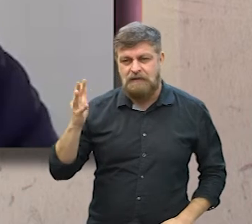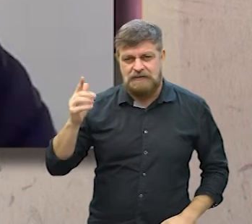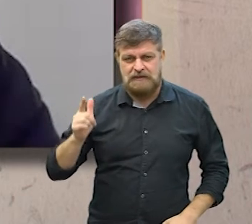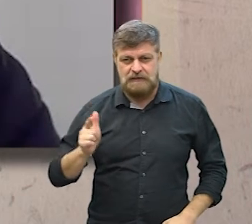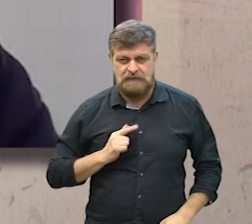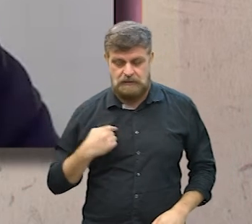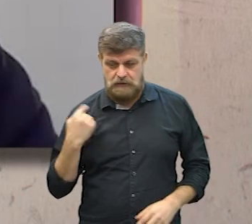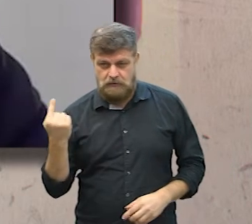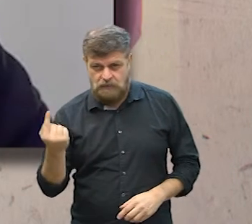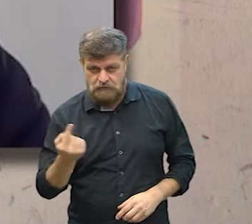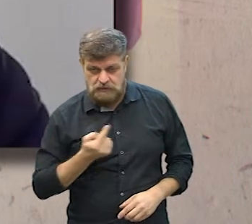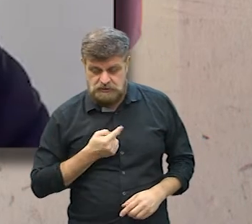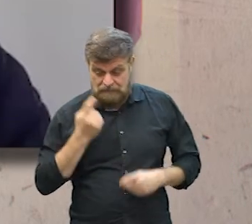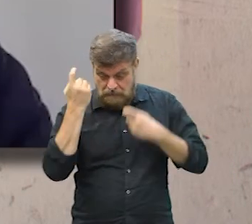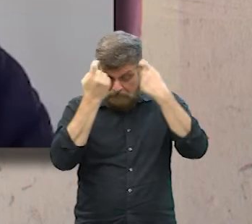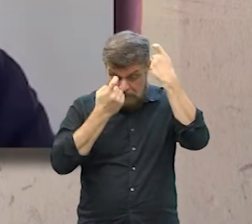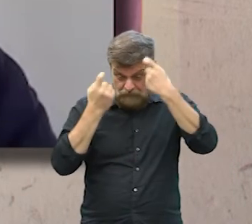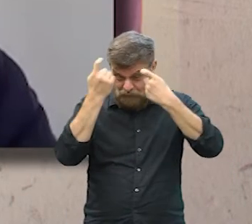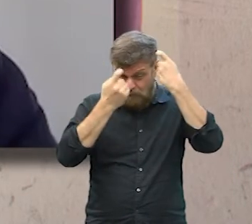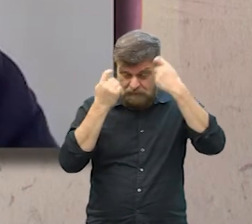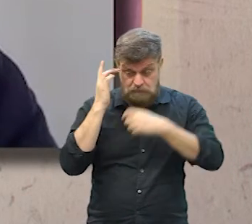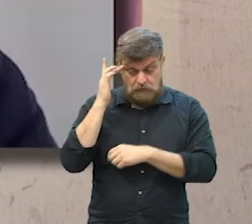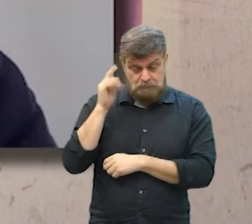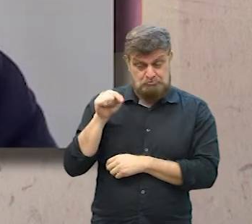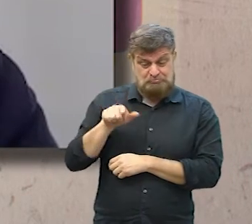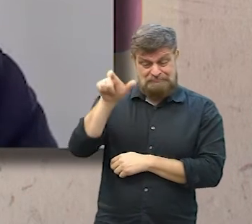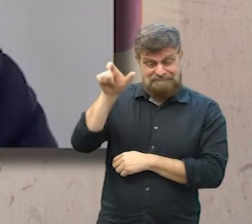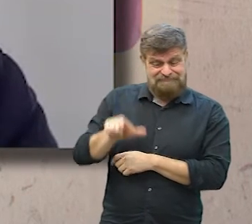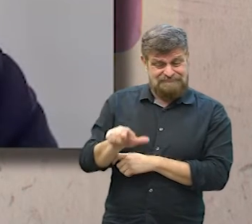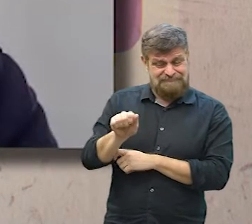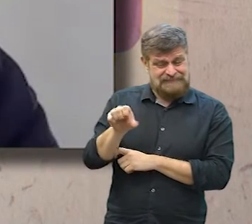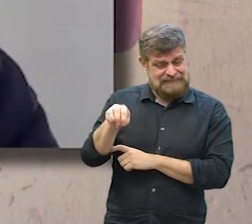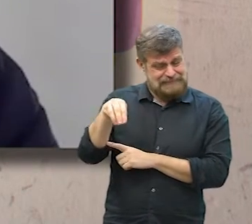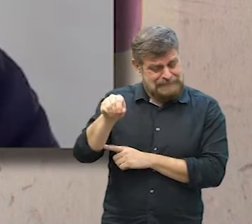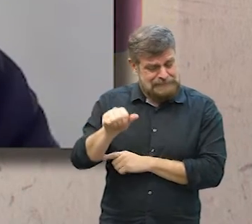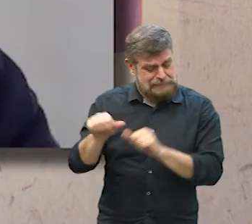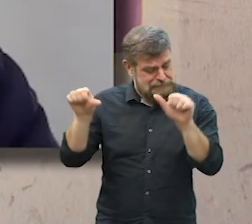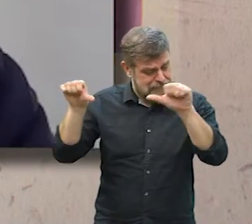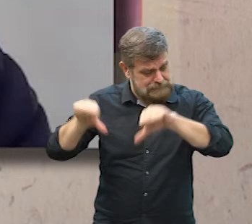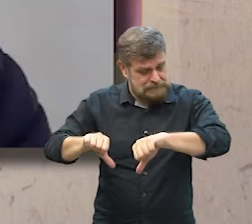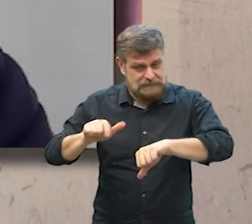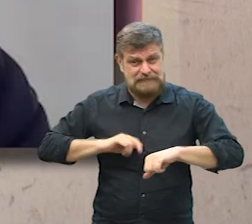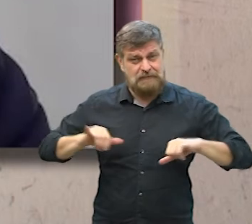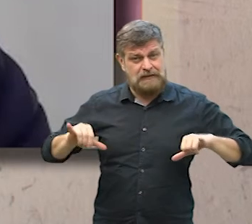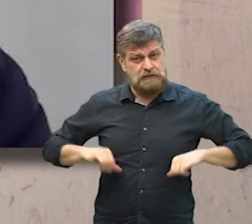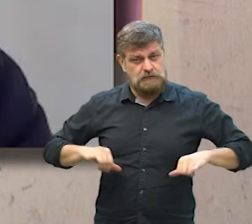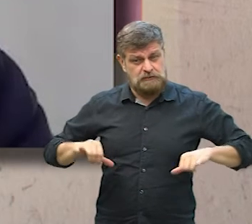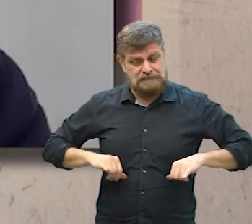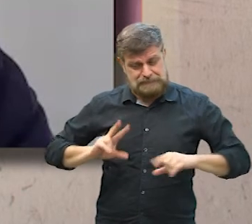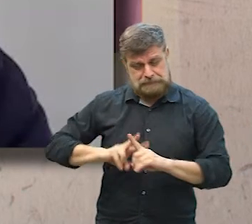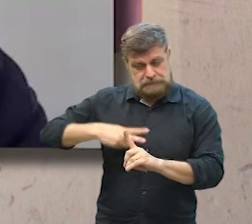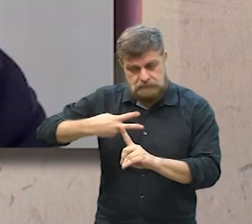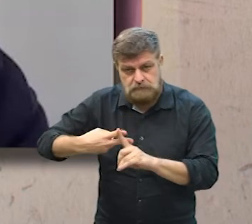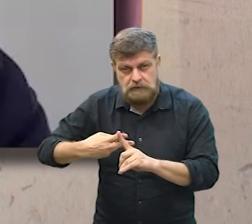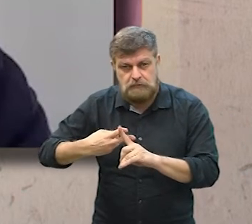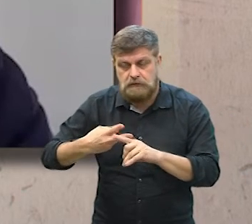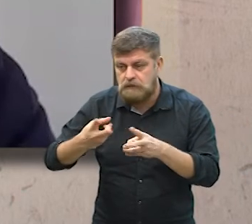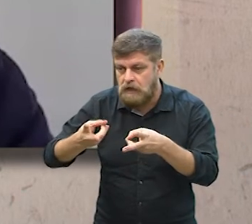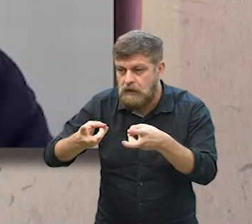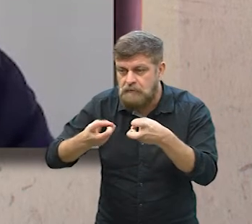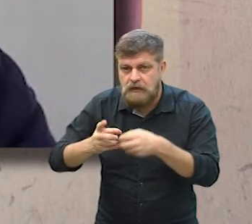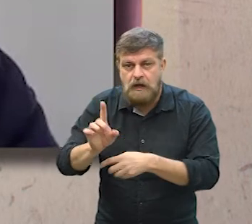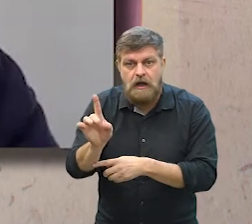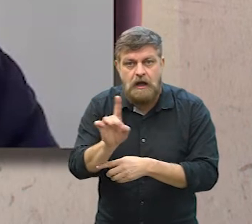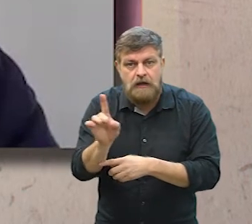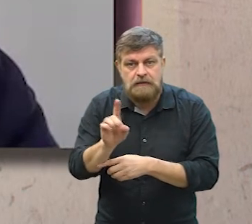daí, de um ponto onde a gente estava muito preocupado, achando que o paciente asmático fosse sofrer muito durante a pandemia, a